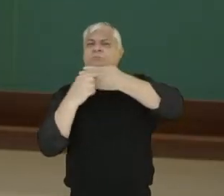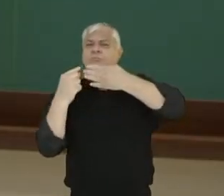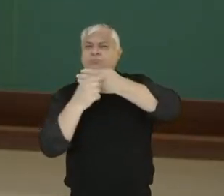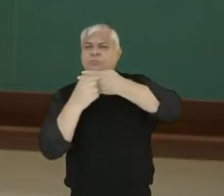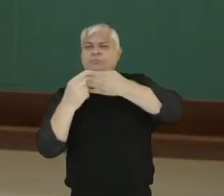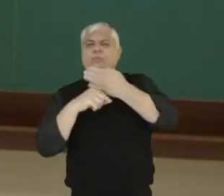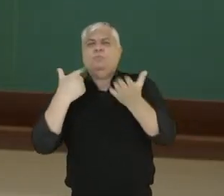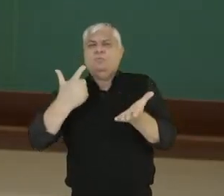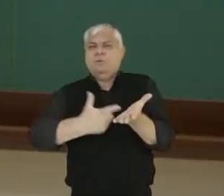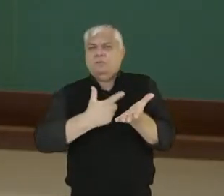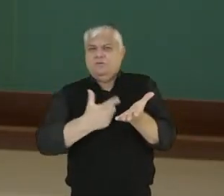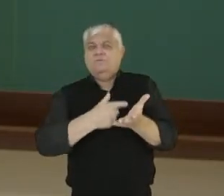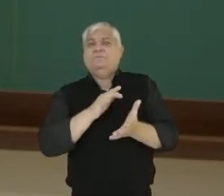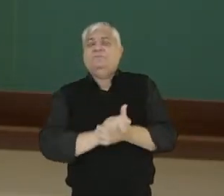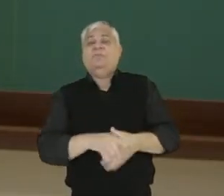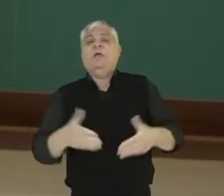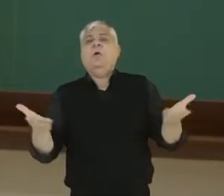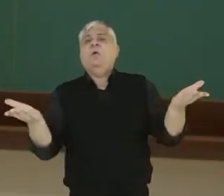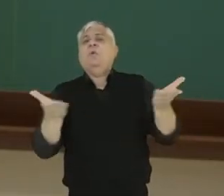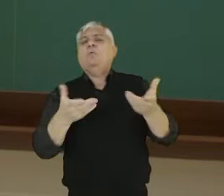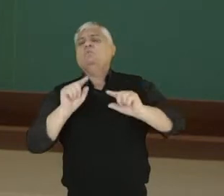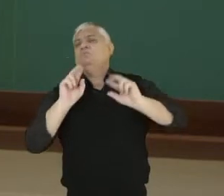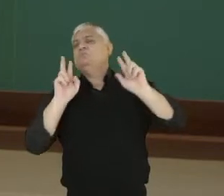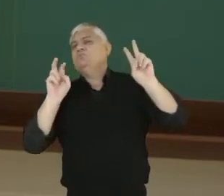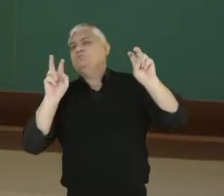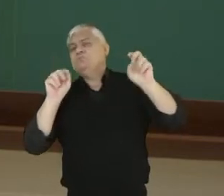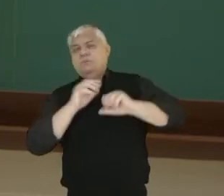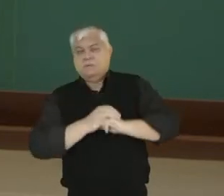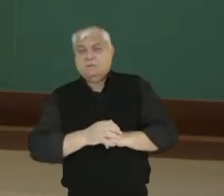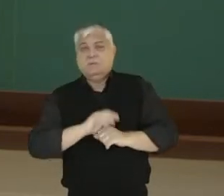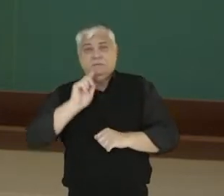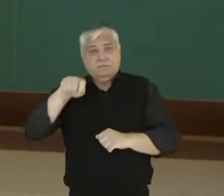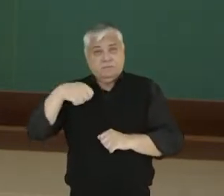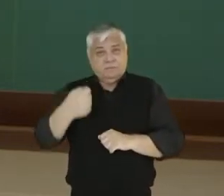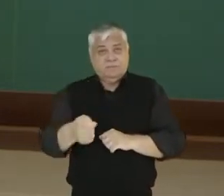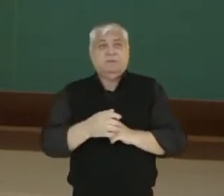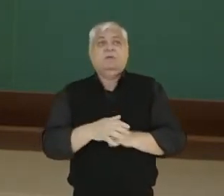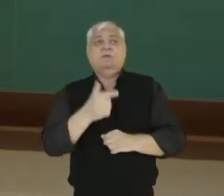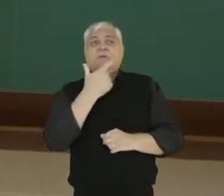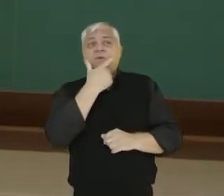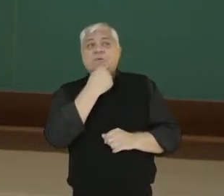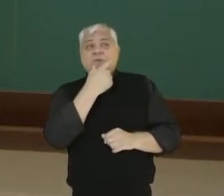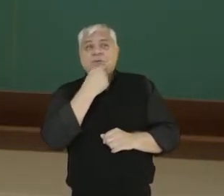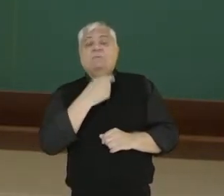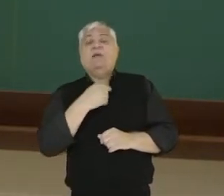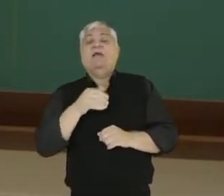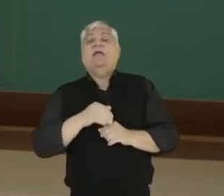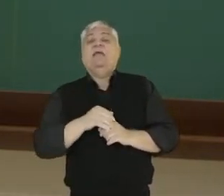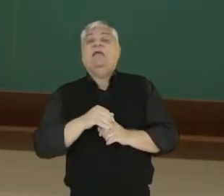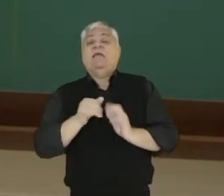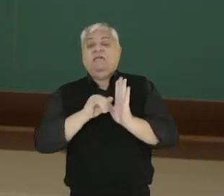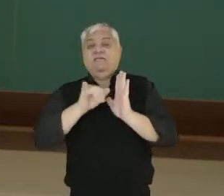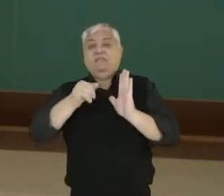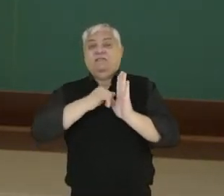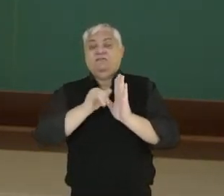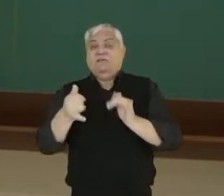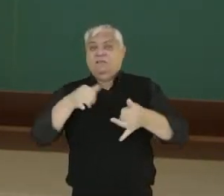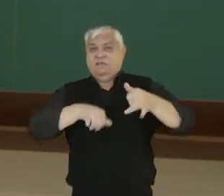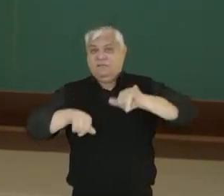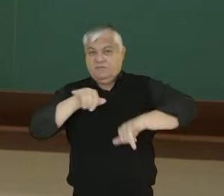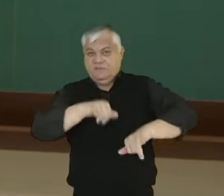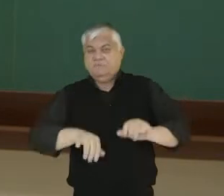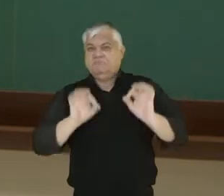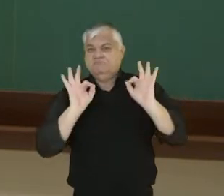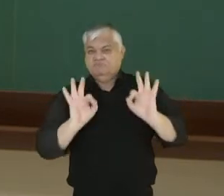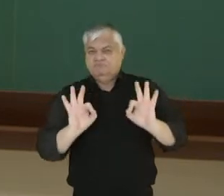Clinton, certo? E hoje nós vamos falar em especial sobre esse cara, a chamada energia química, certo? É